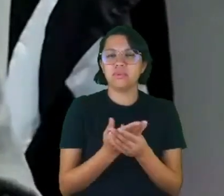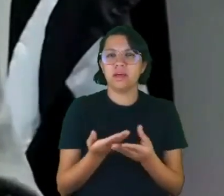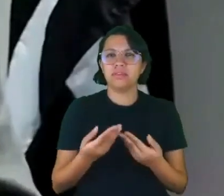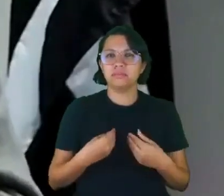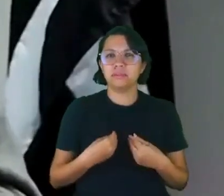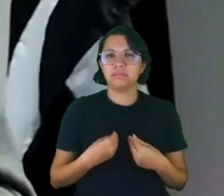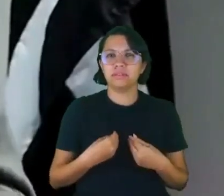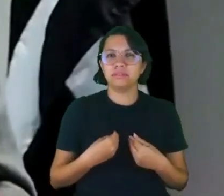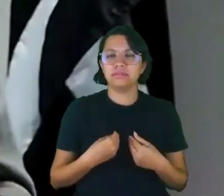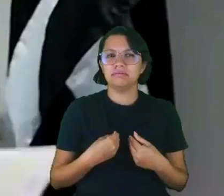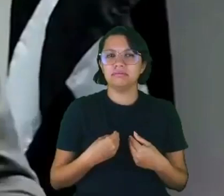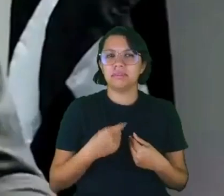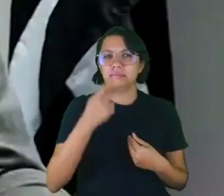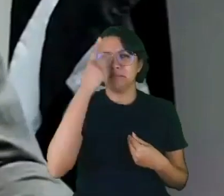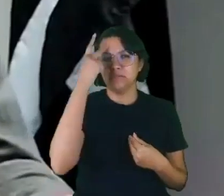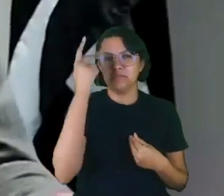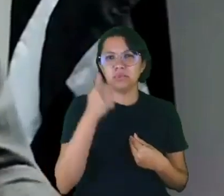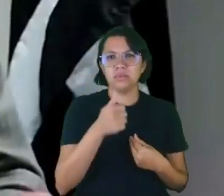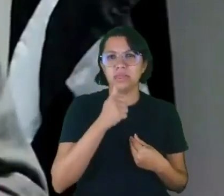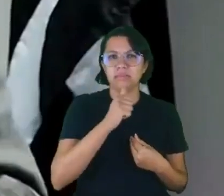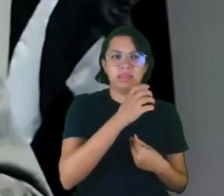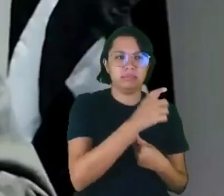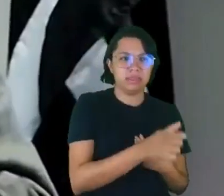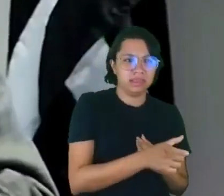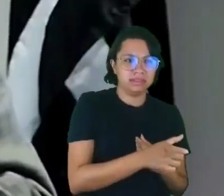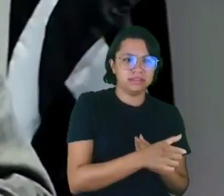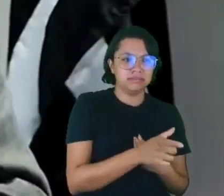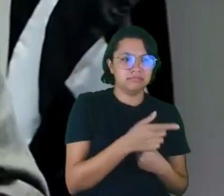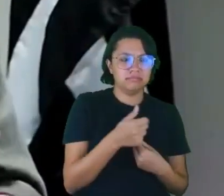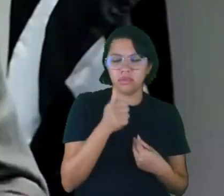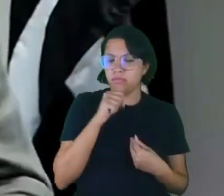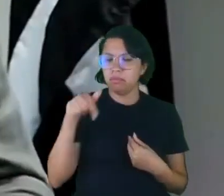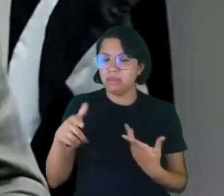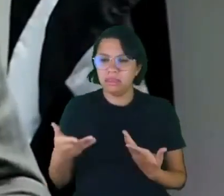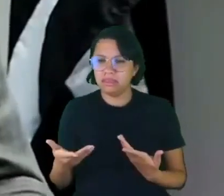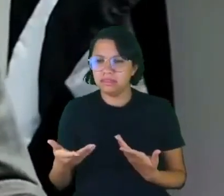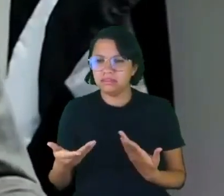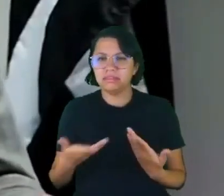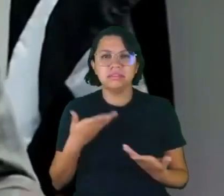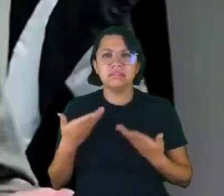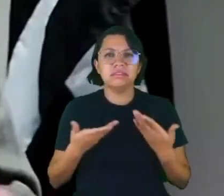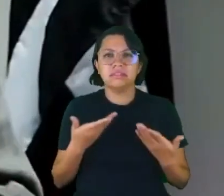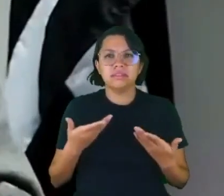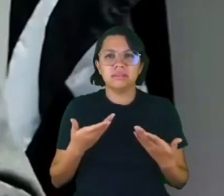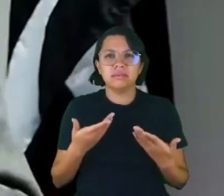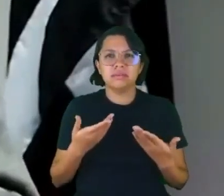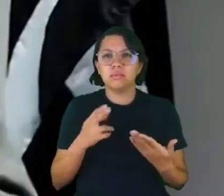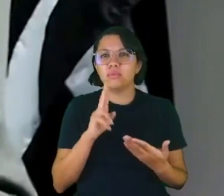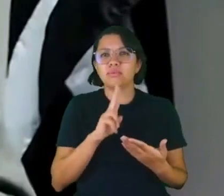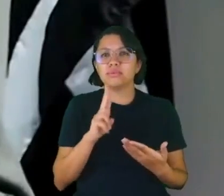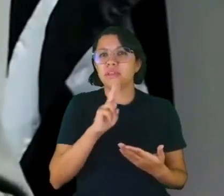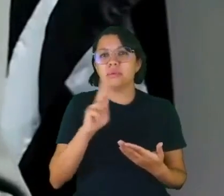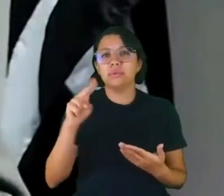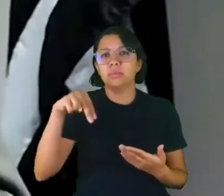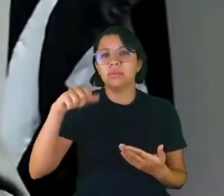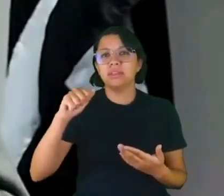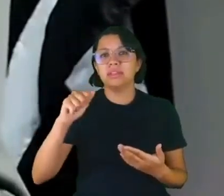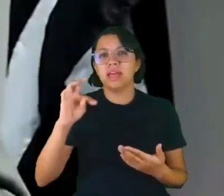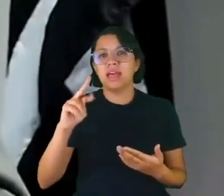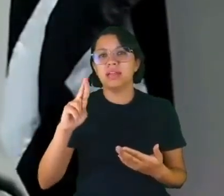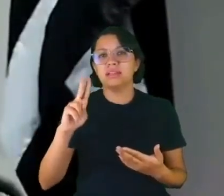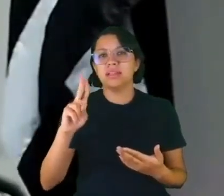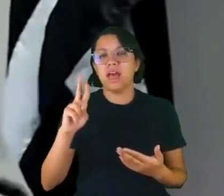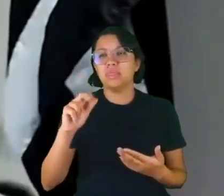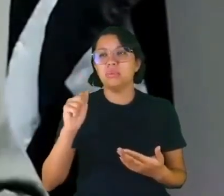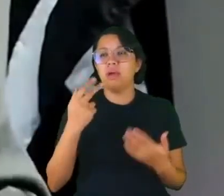pô, Natura também é a mesma coisa, ué. É um loteamento, são nomes que não. Alto renome, Natura.